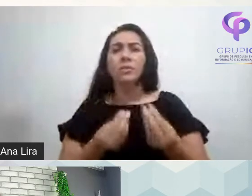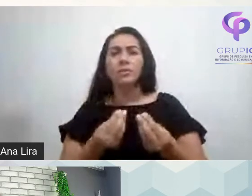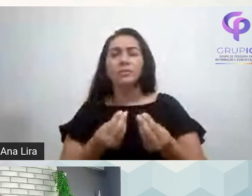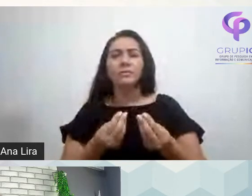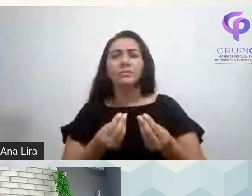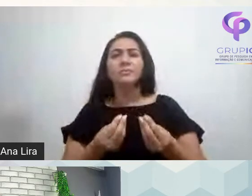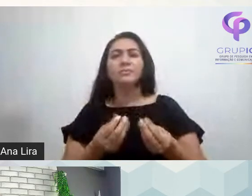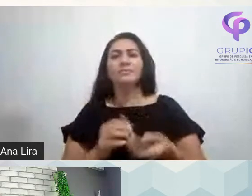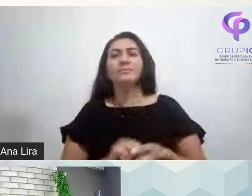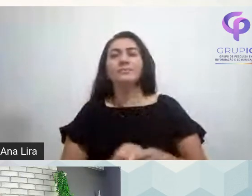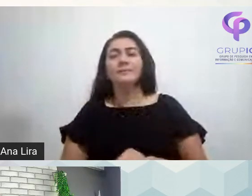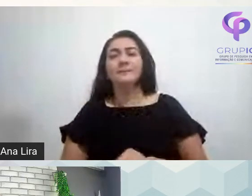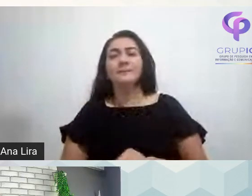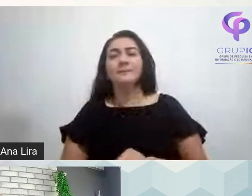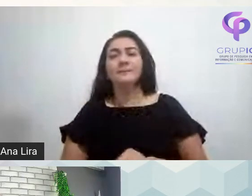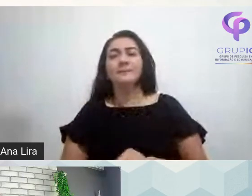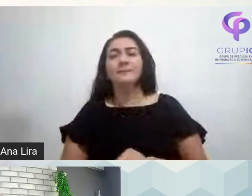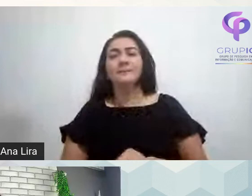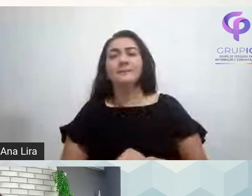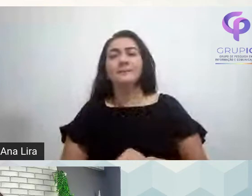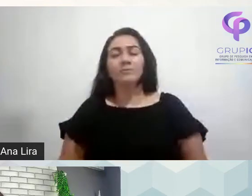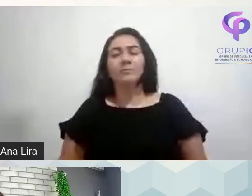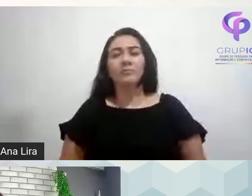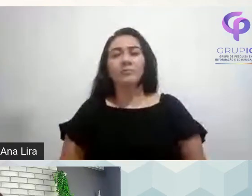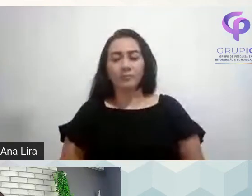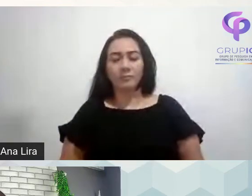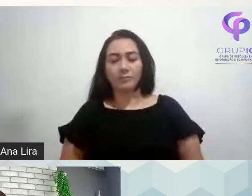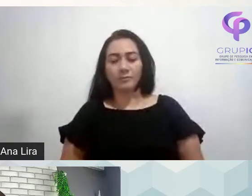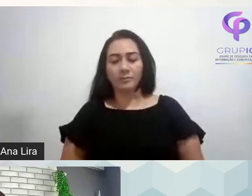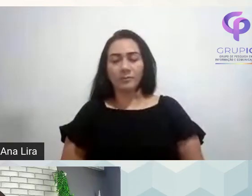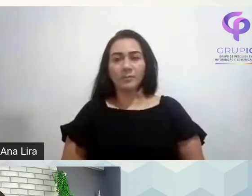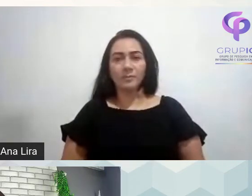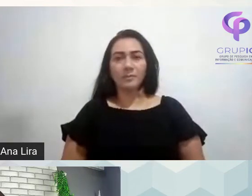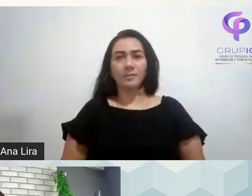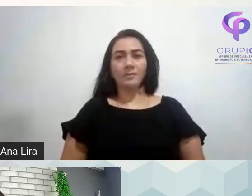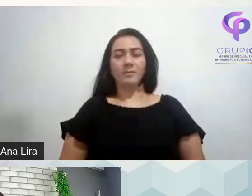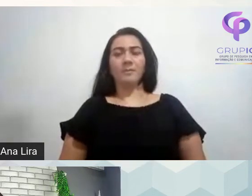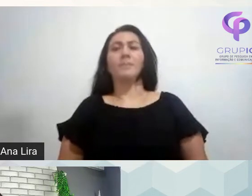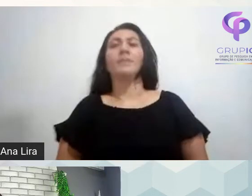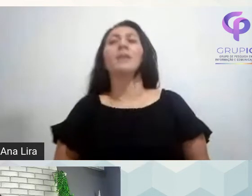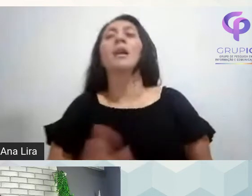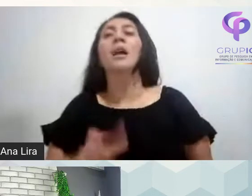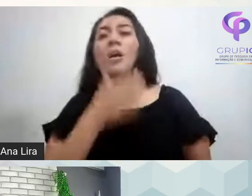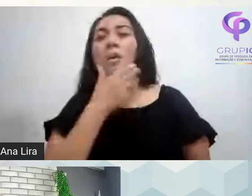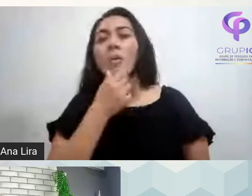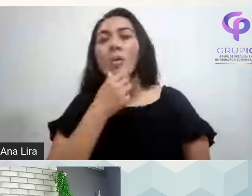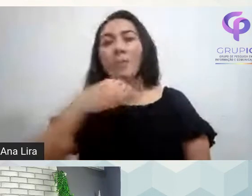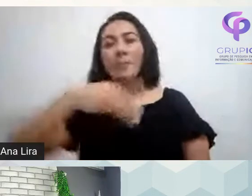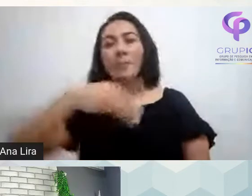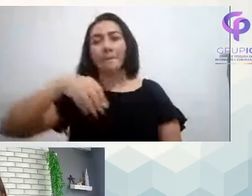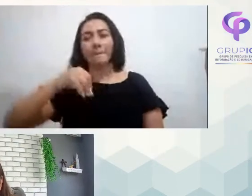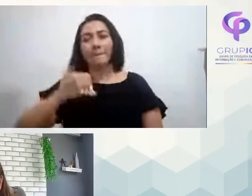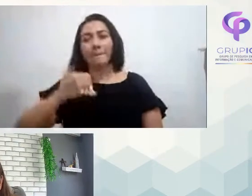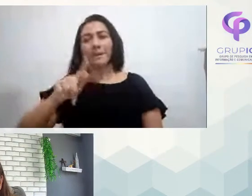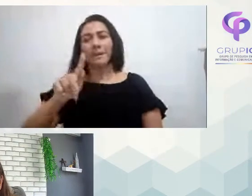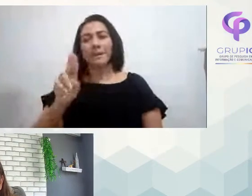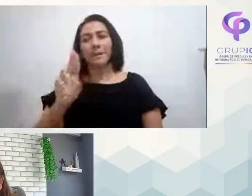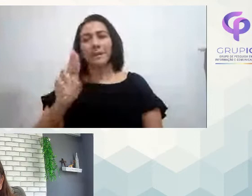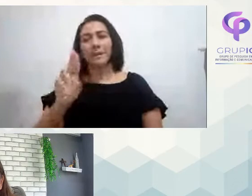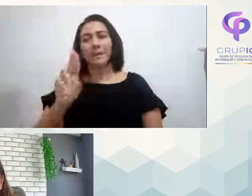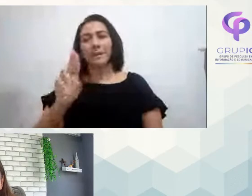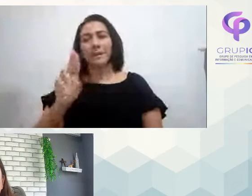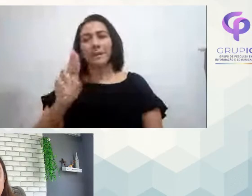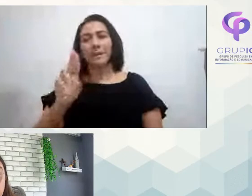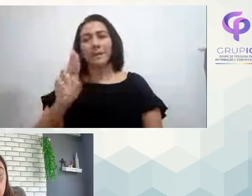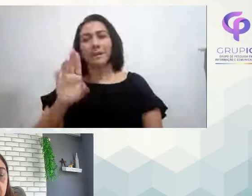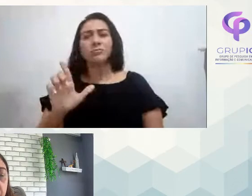Exatamente. Olha, o Miguel fez um comentário que eu vou transformar para a pergunta, tá? Que eu achei super interessante o que